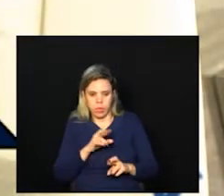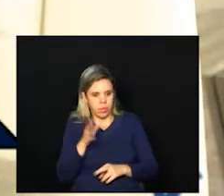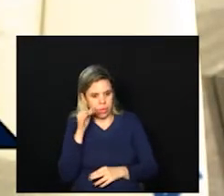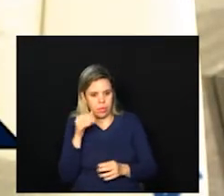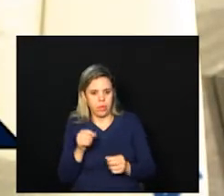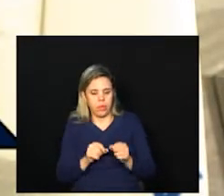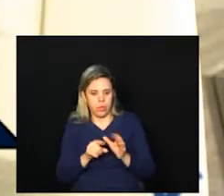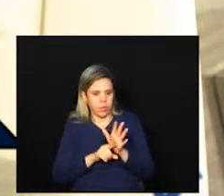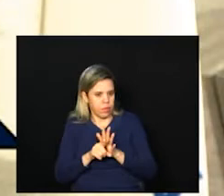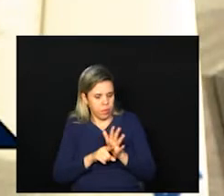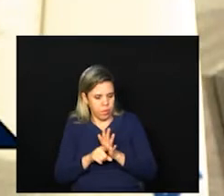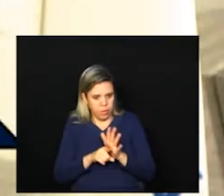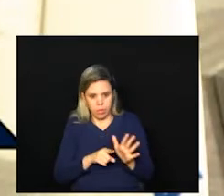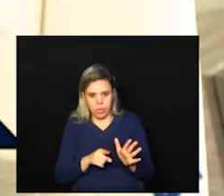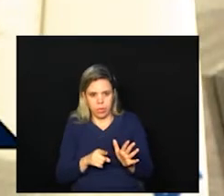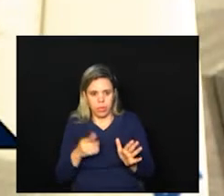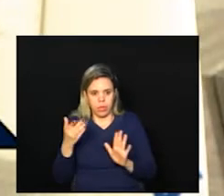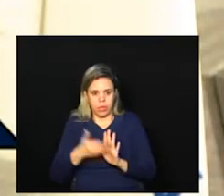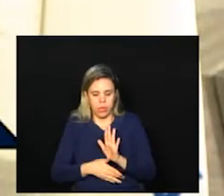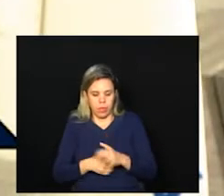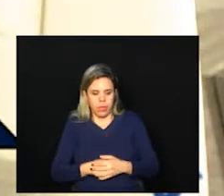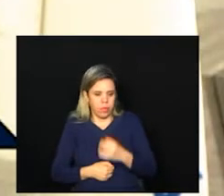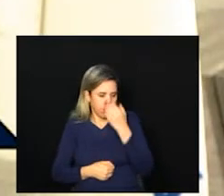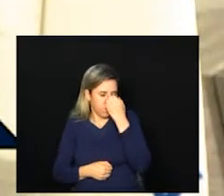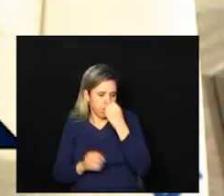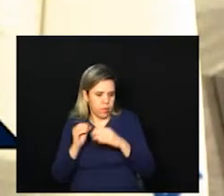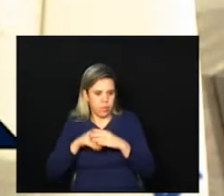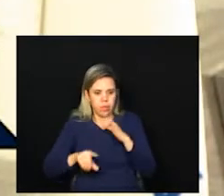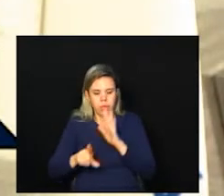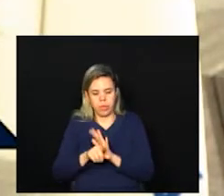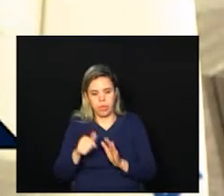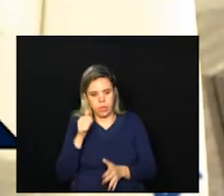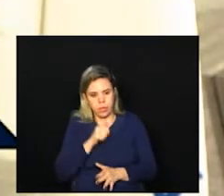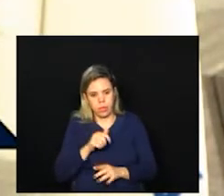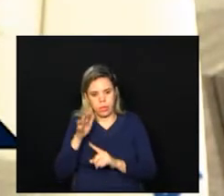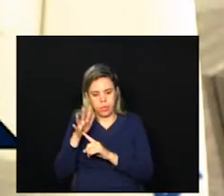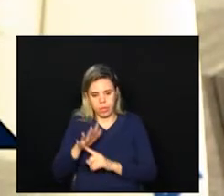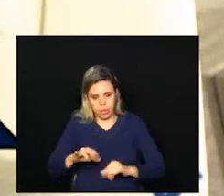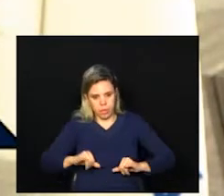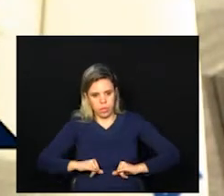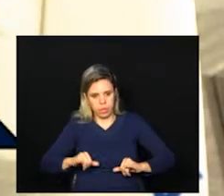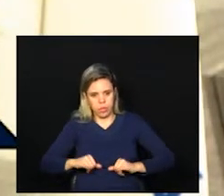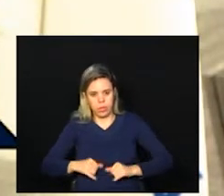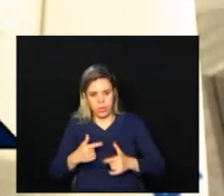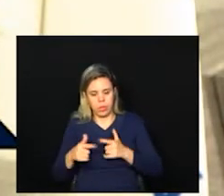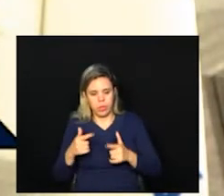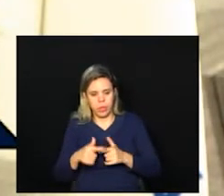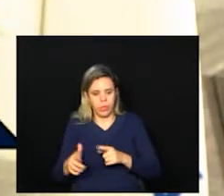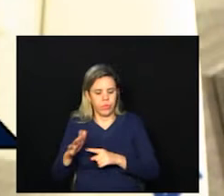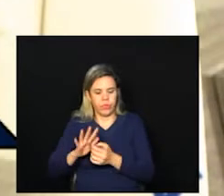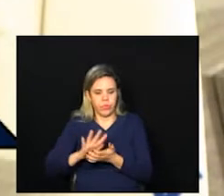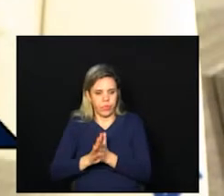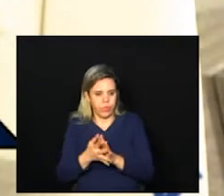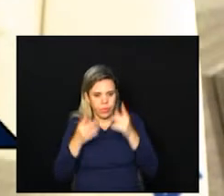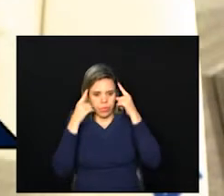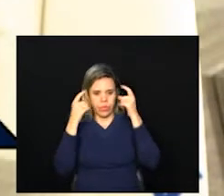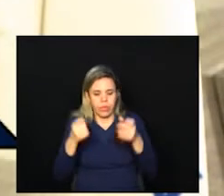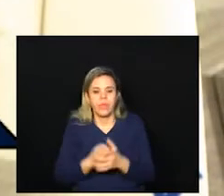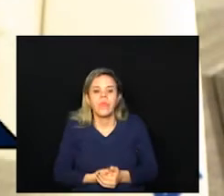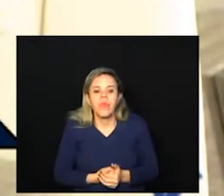periciais, eles dão essa prova legal de que a mulher foi vítima de algum tipo de agressão e de violência,